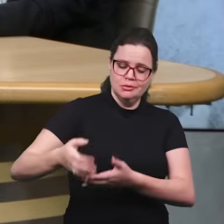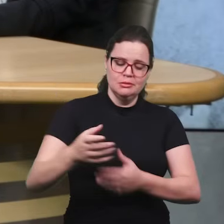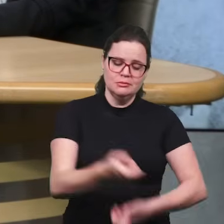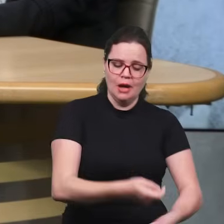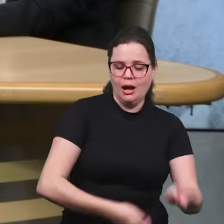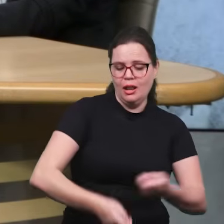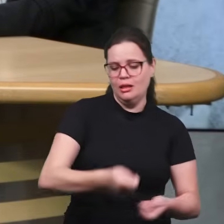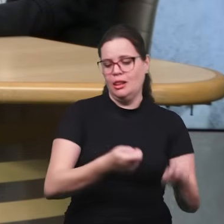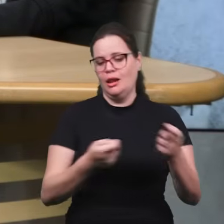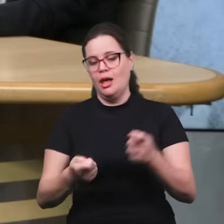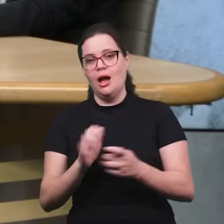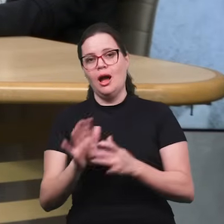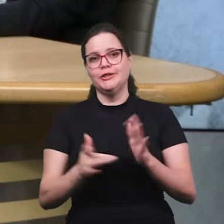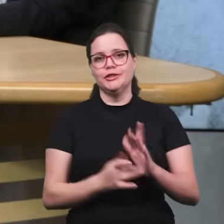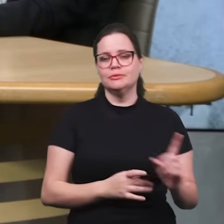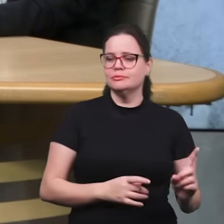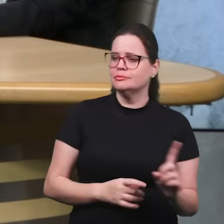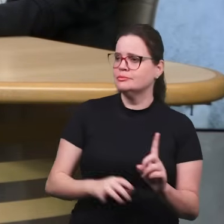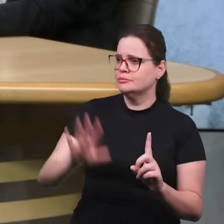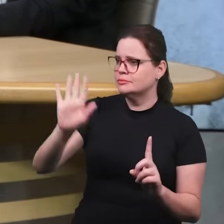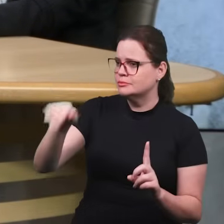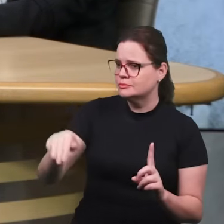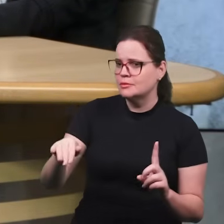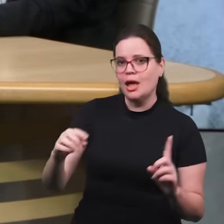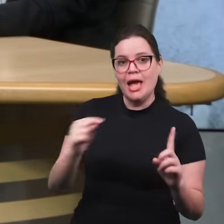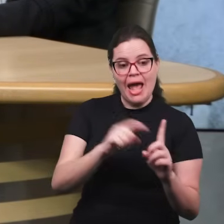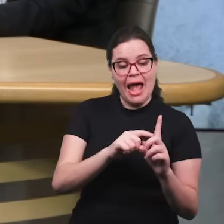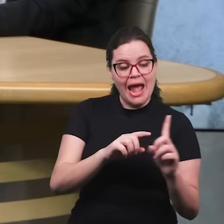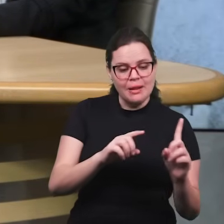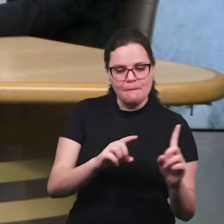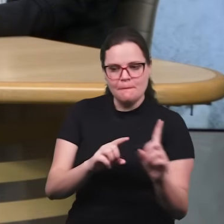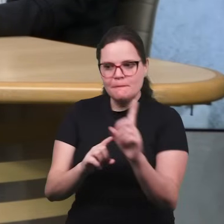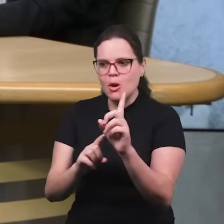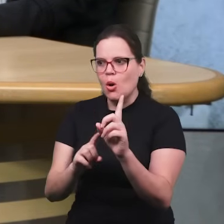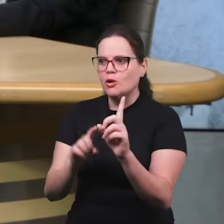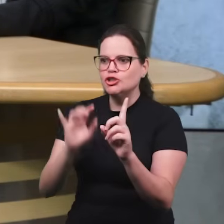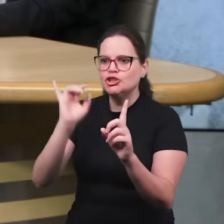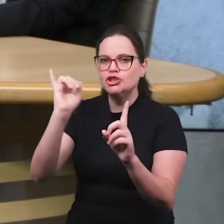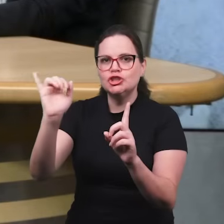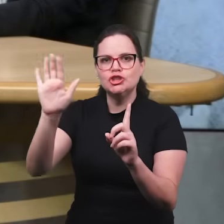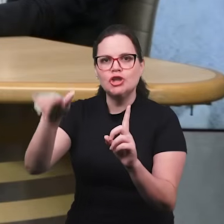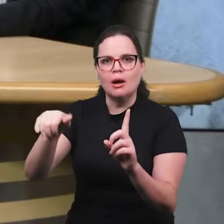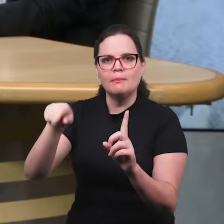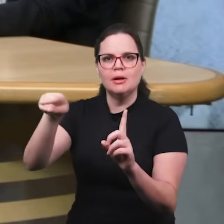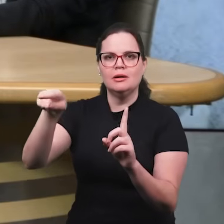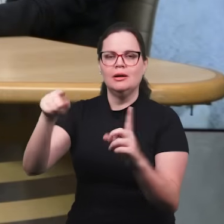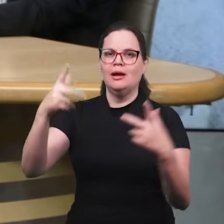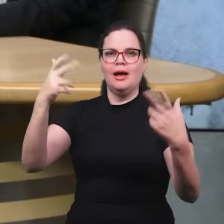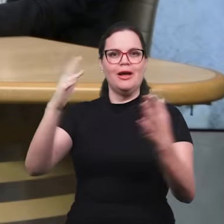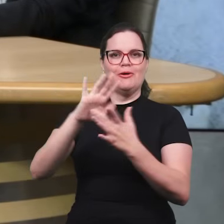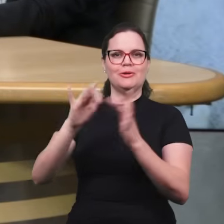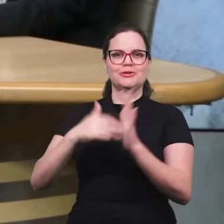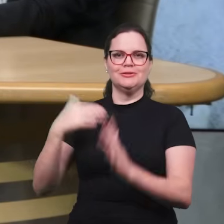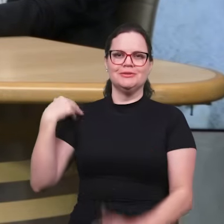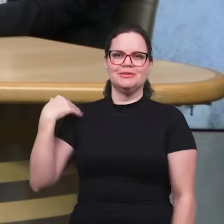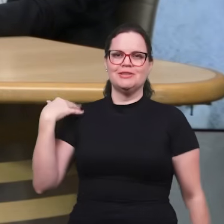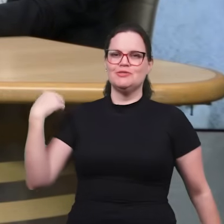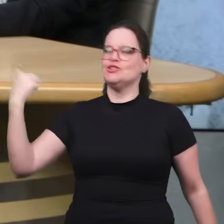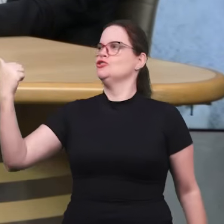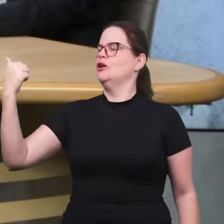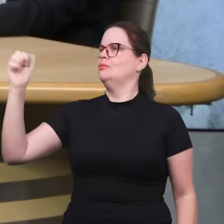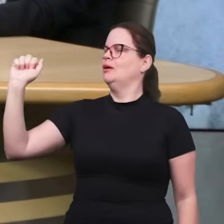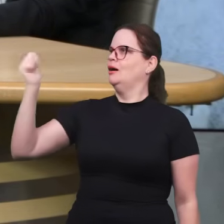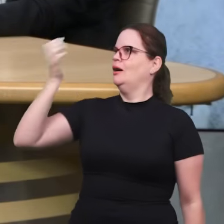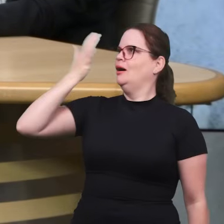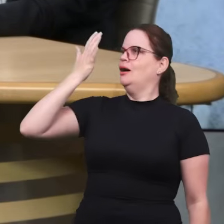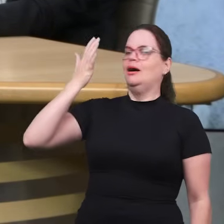Jesus se aproxima dela. Então, o primeiro passo da salvação é esse, quando Jesus se aproxima de cada um de nós para nos